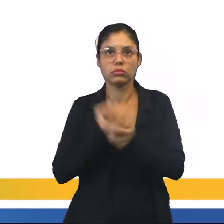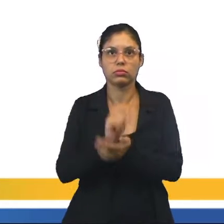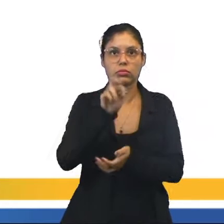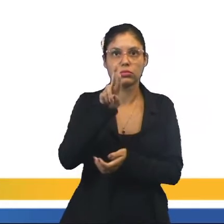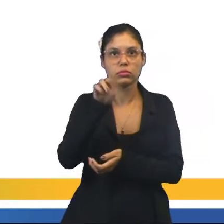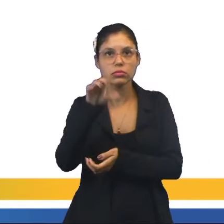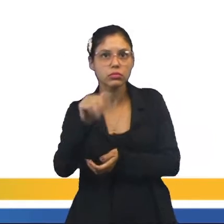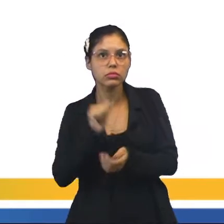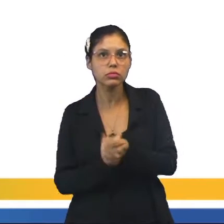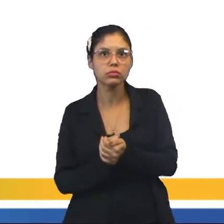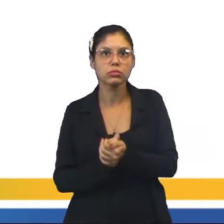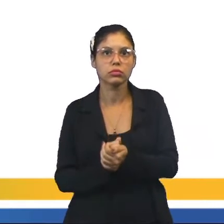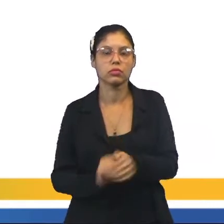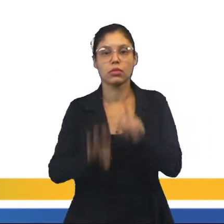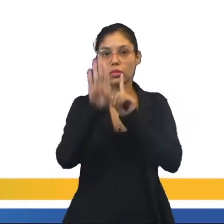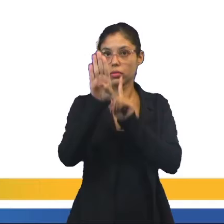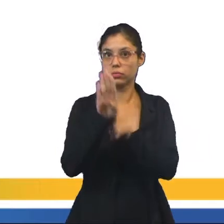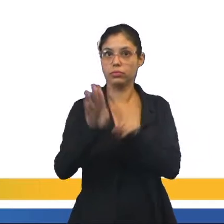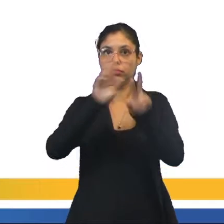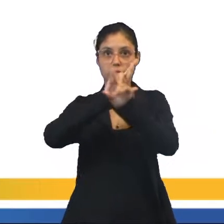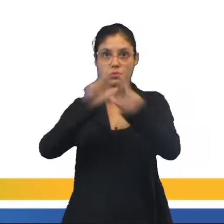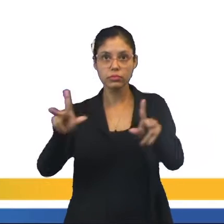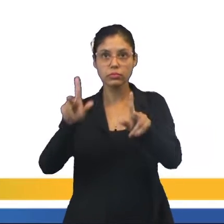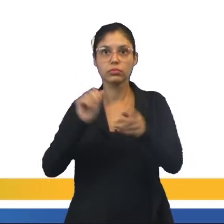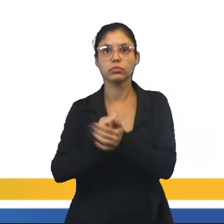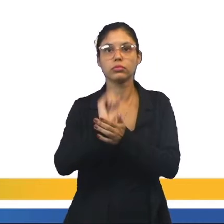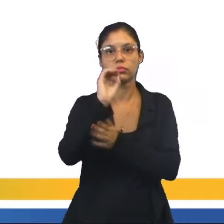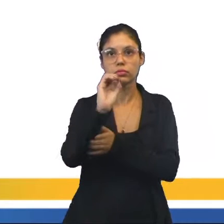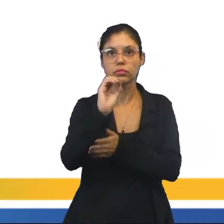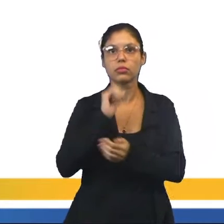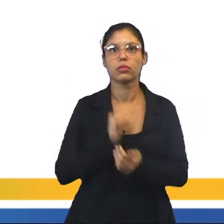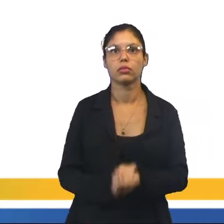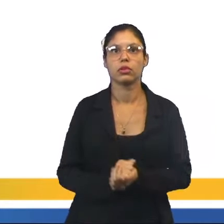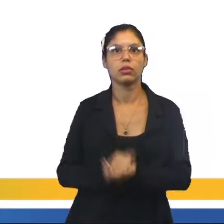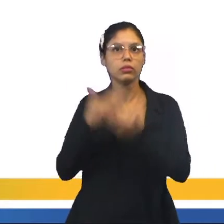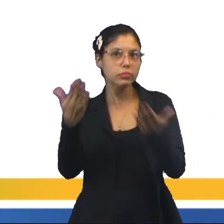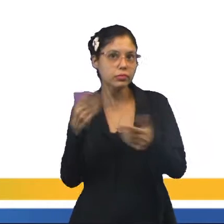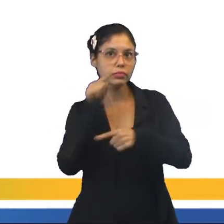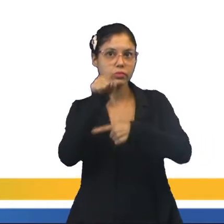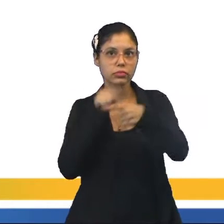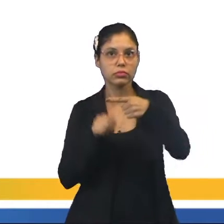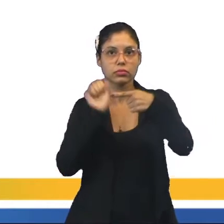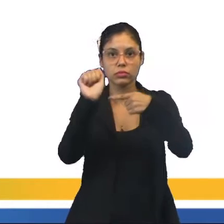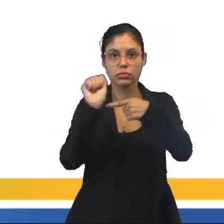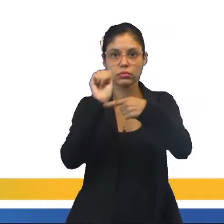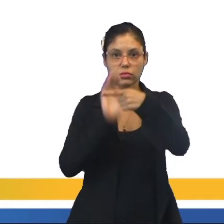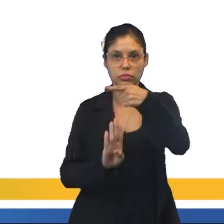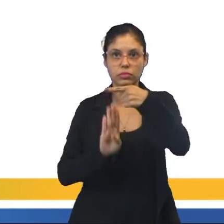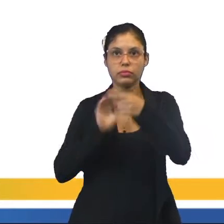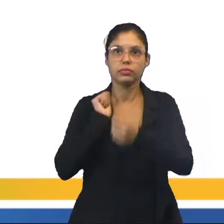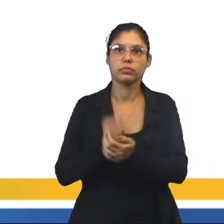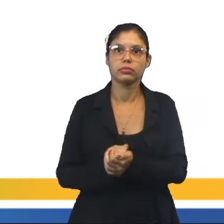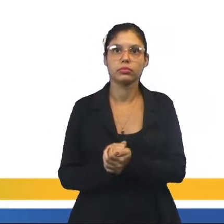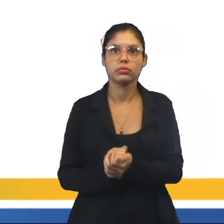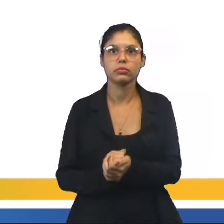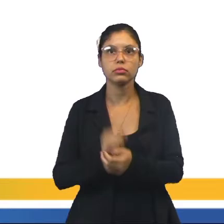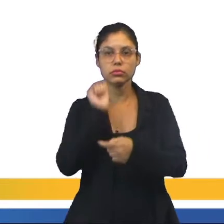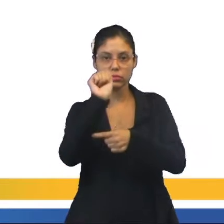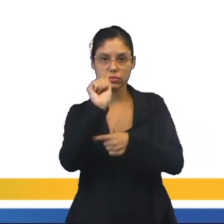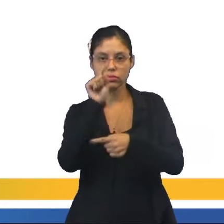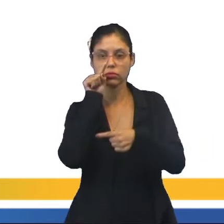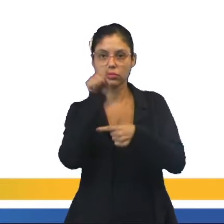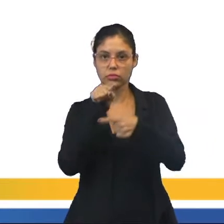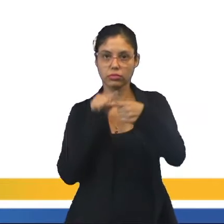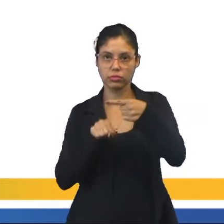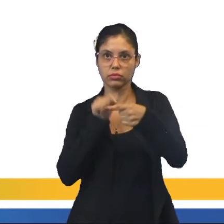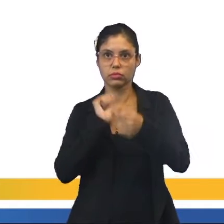B são grandezas, sendo B diferente de zero, então a divisão de A sobre B,